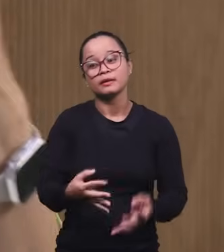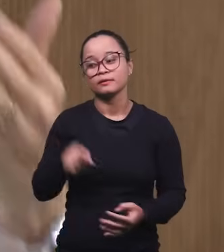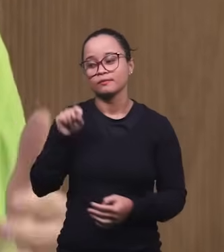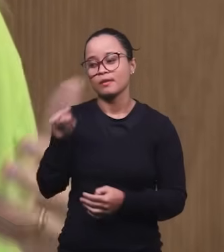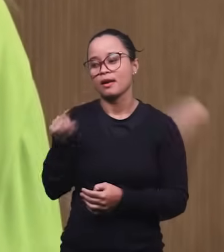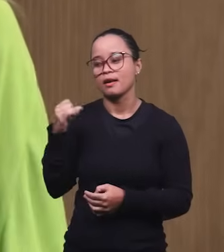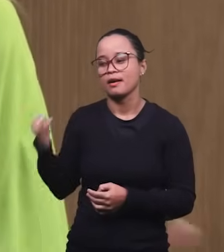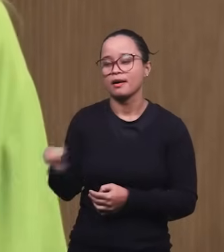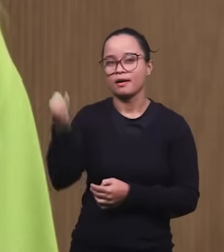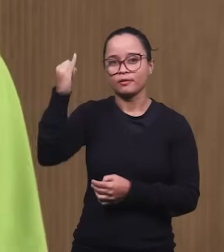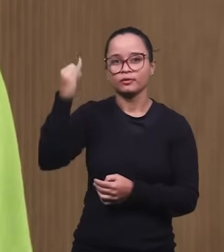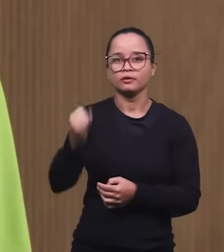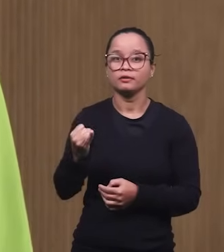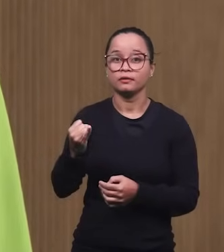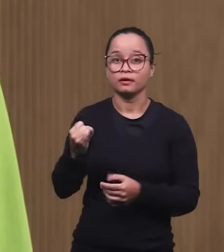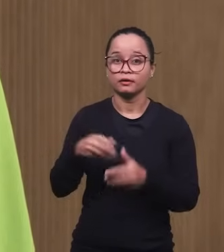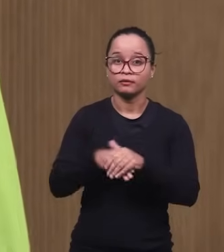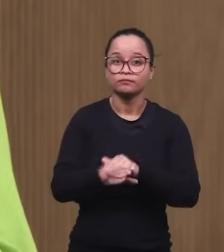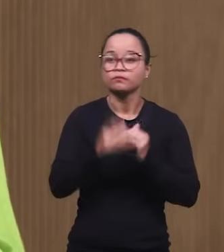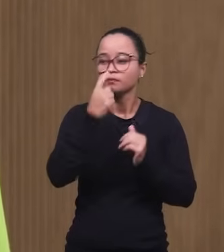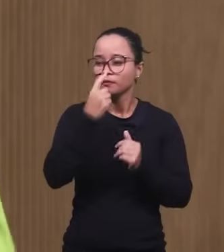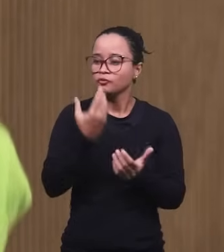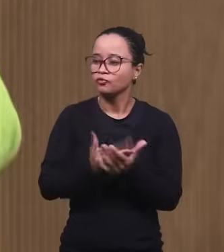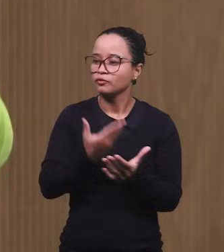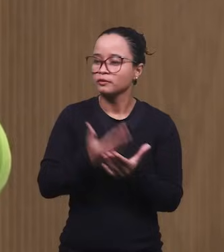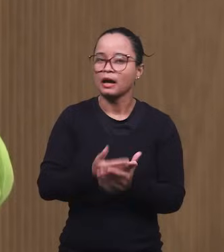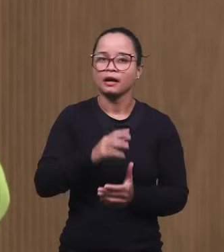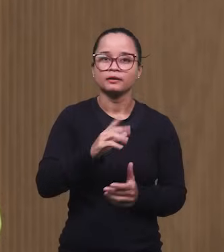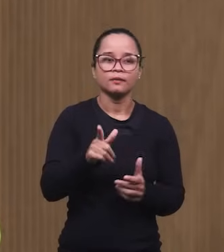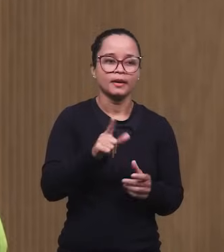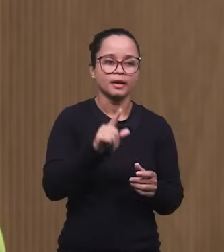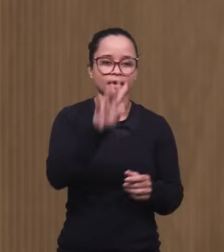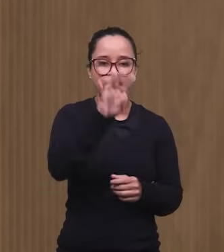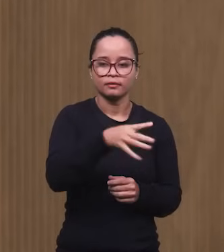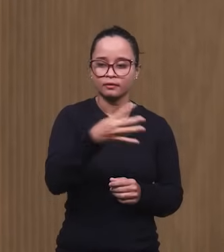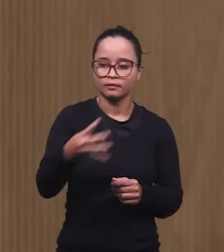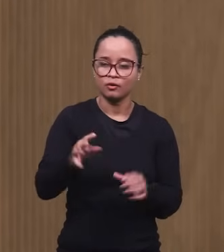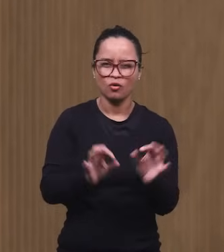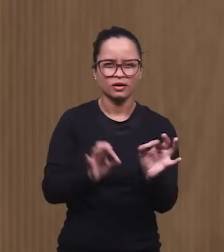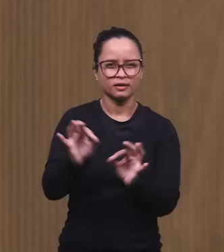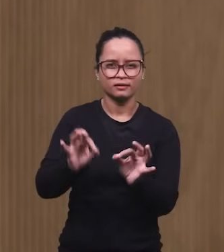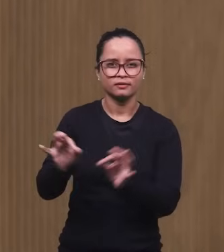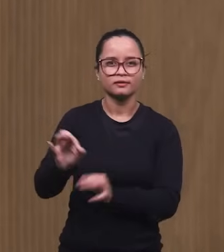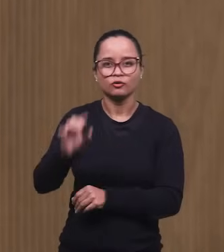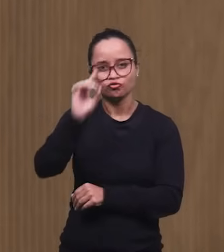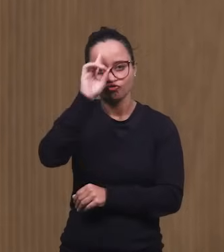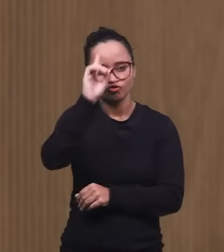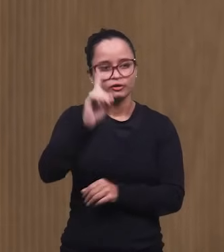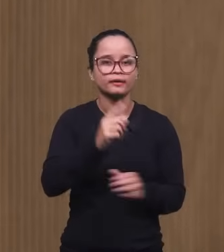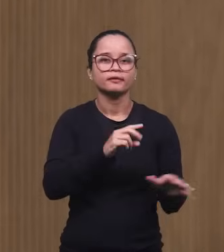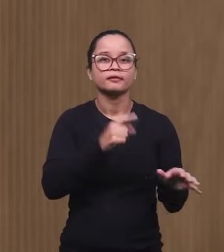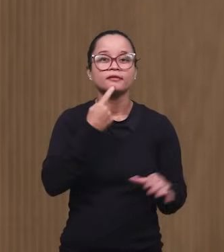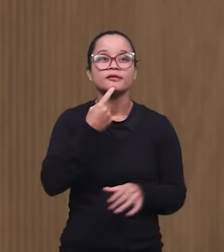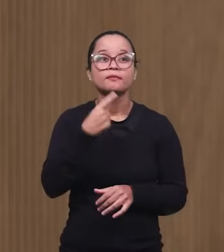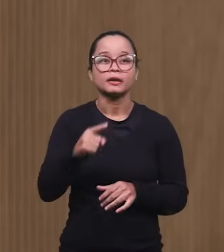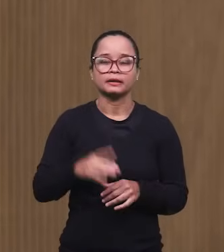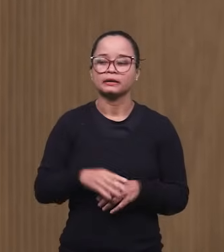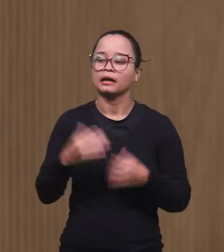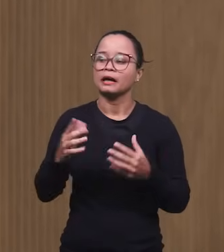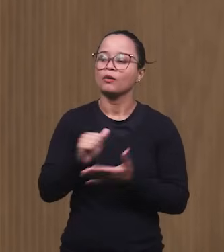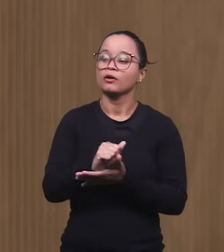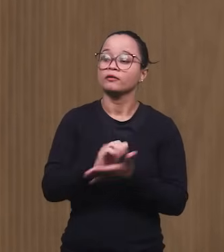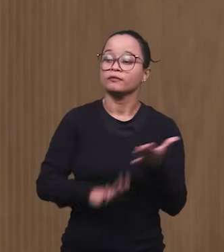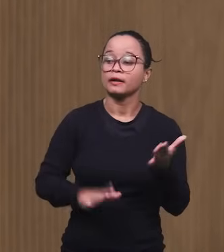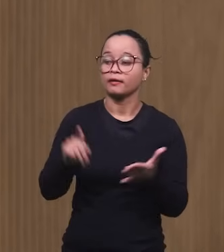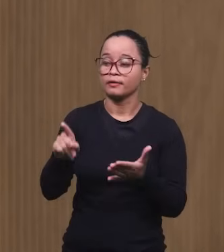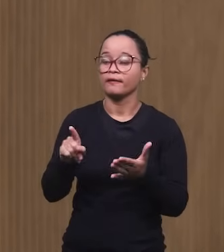para ele a importância de um hábito de estudo. Não pegue um plano de estudo, organize primeiro os dias da semana. Quais